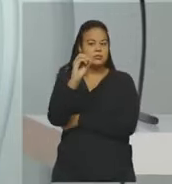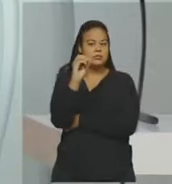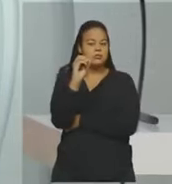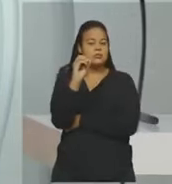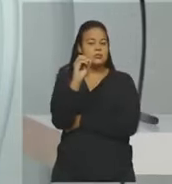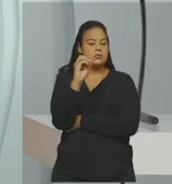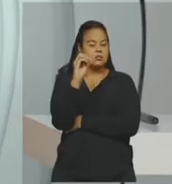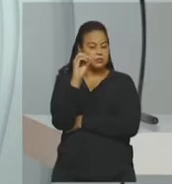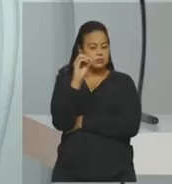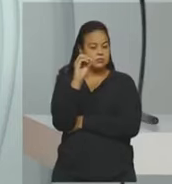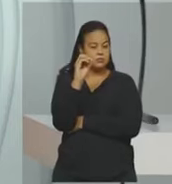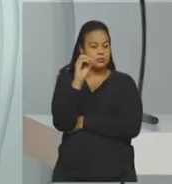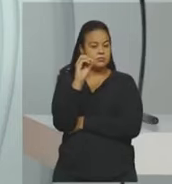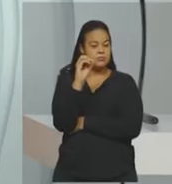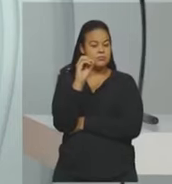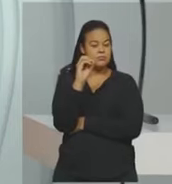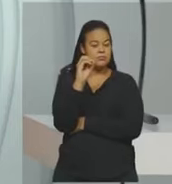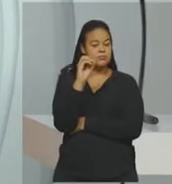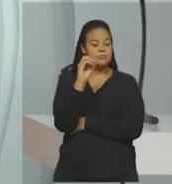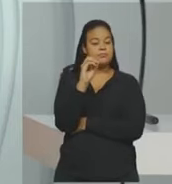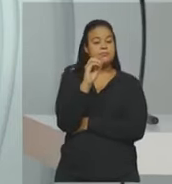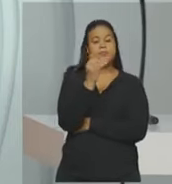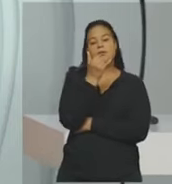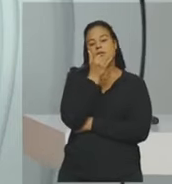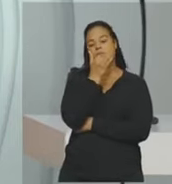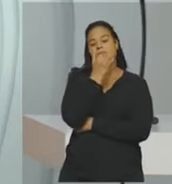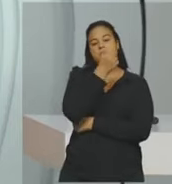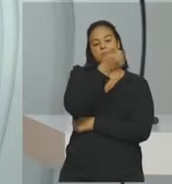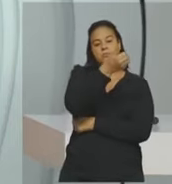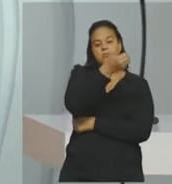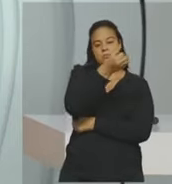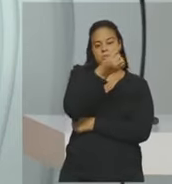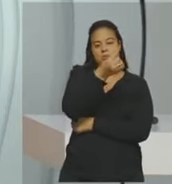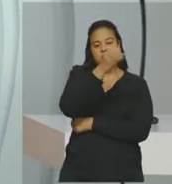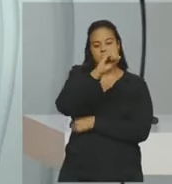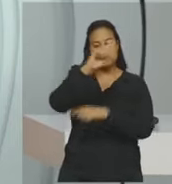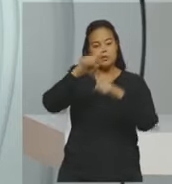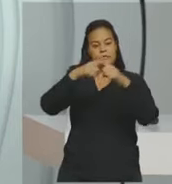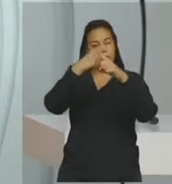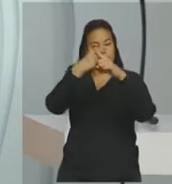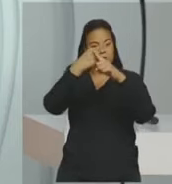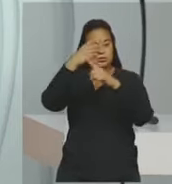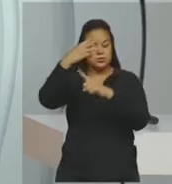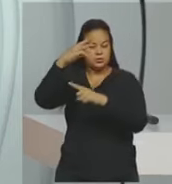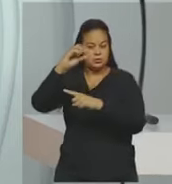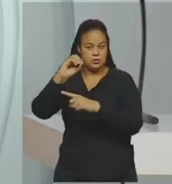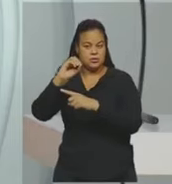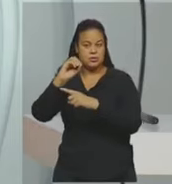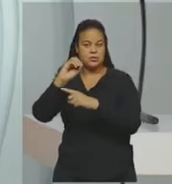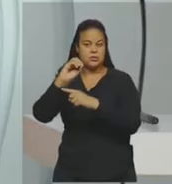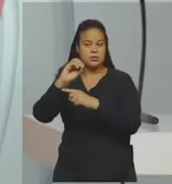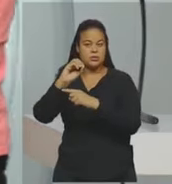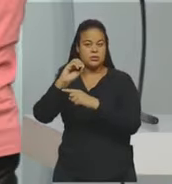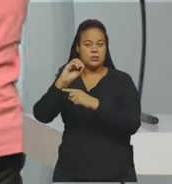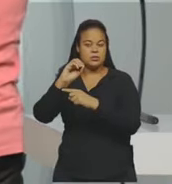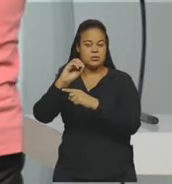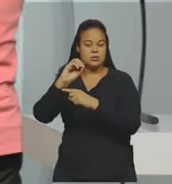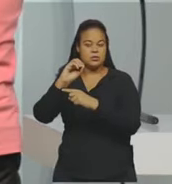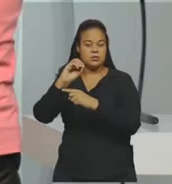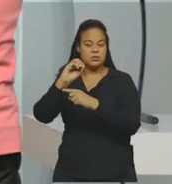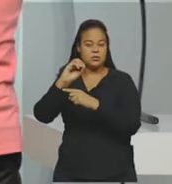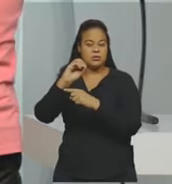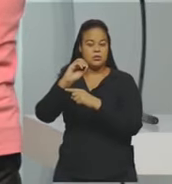Vai ser um 60 vezes 30 sobre 60 mais